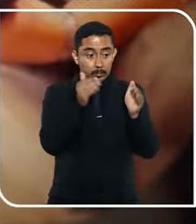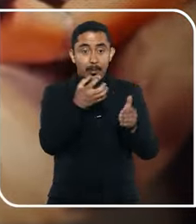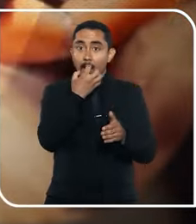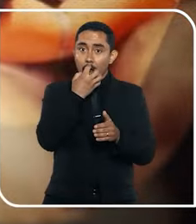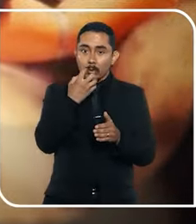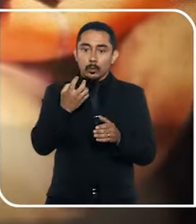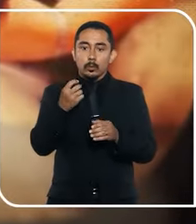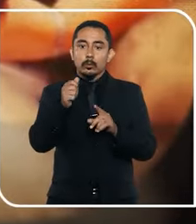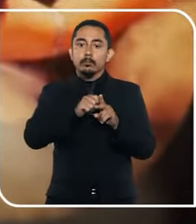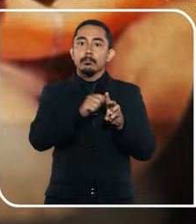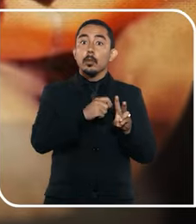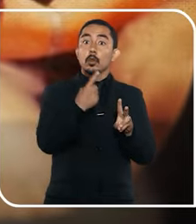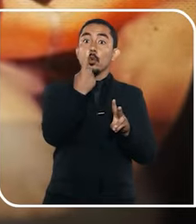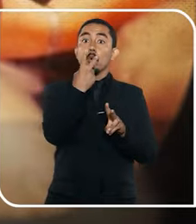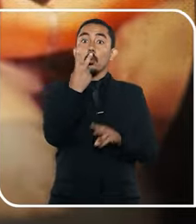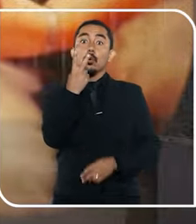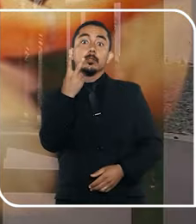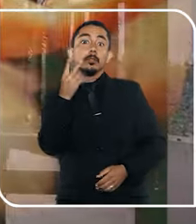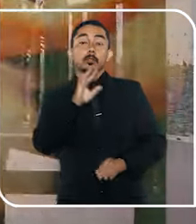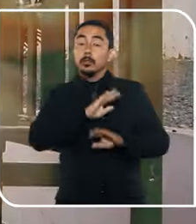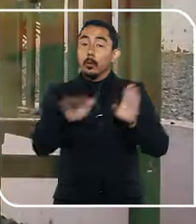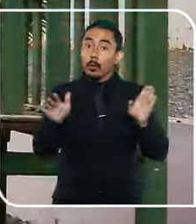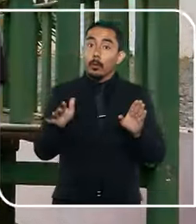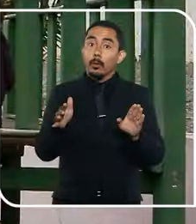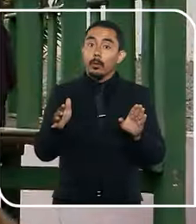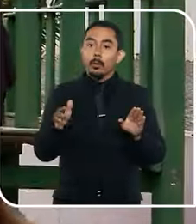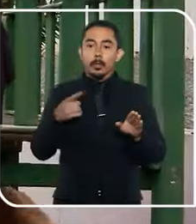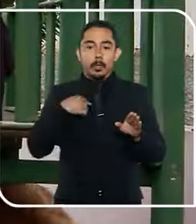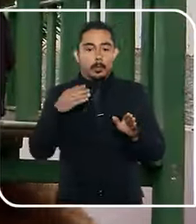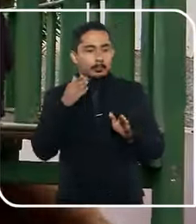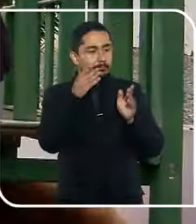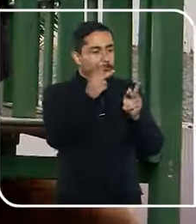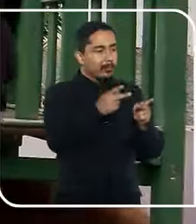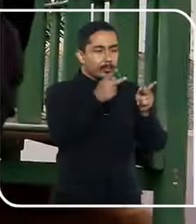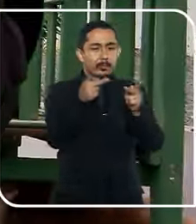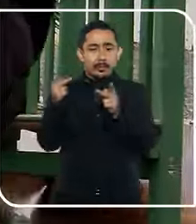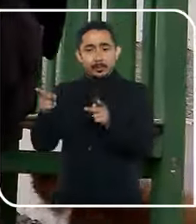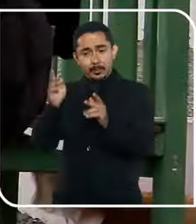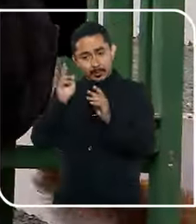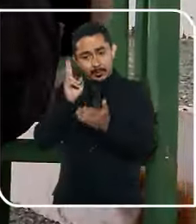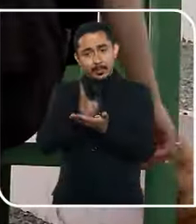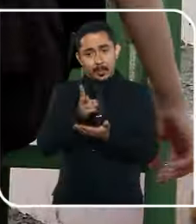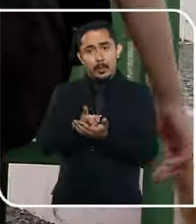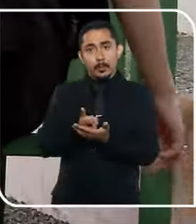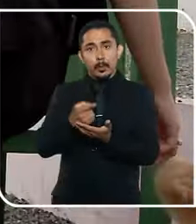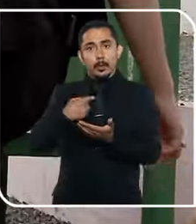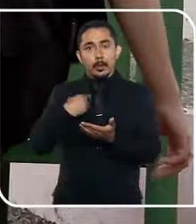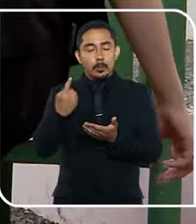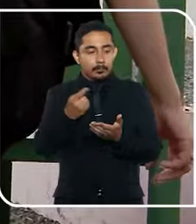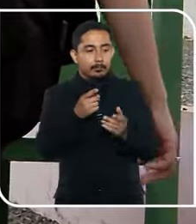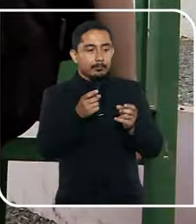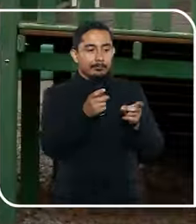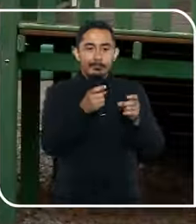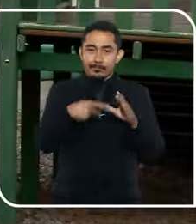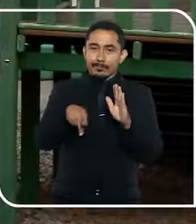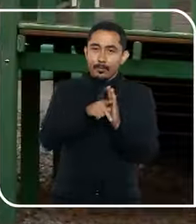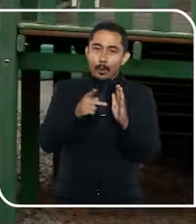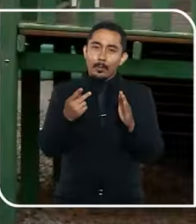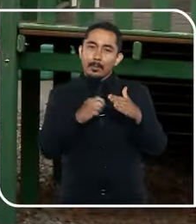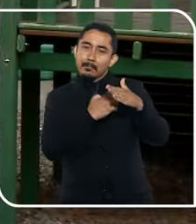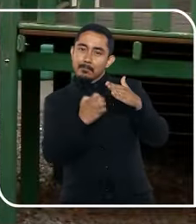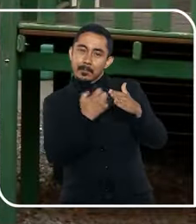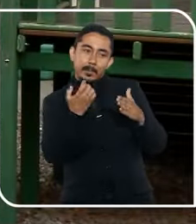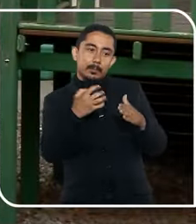idade. Então, eu já frequentava exposição, canil, clínica, desde sempre. E empreender no ramo pet quando eu